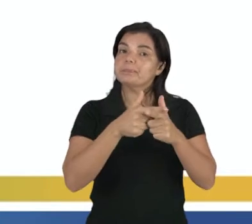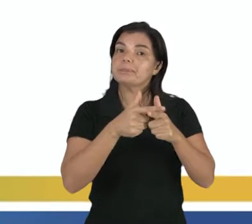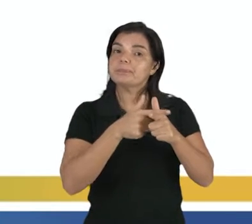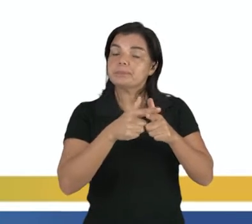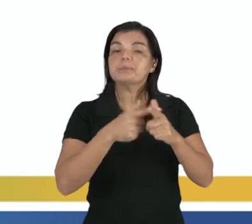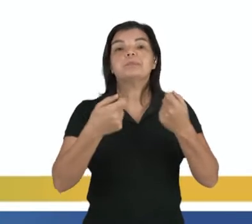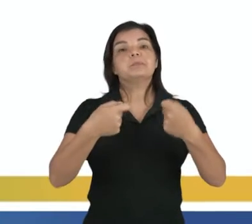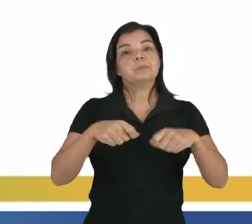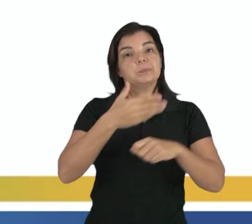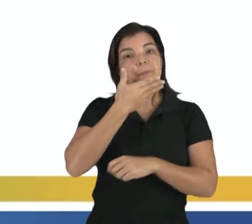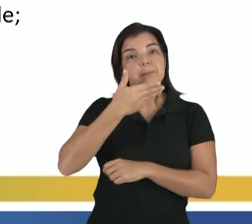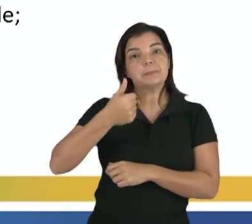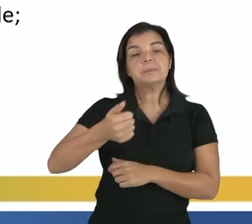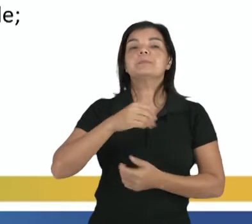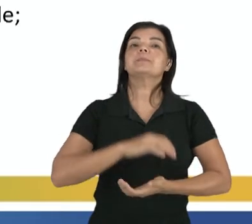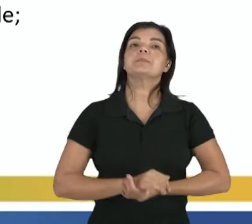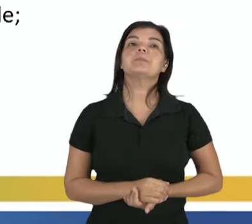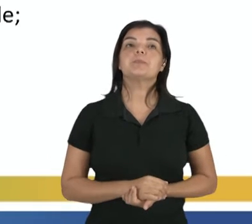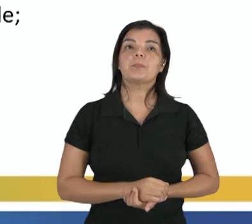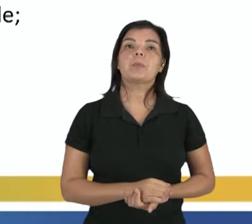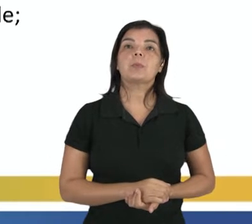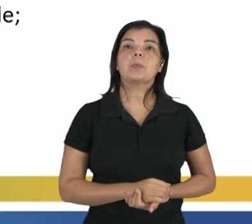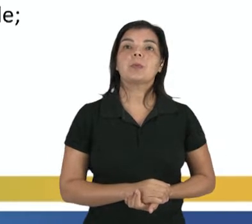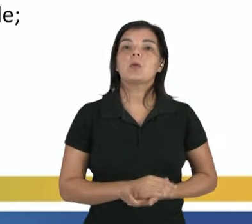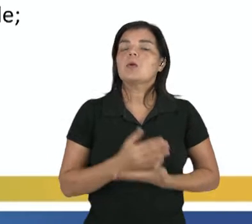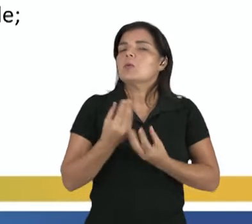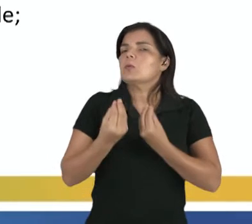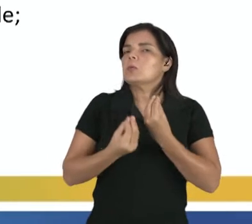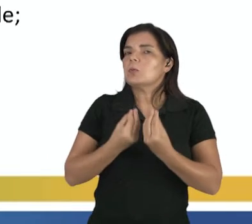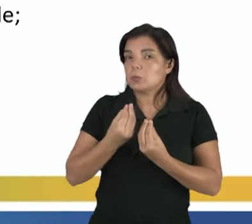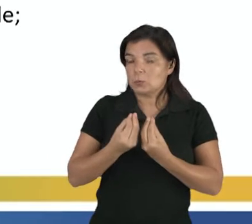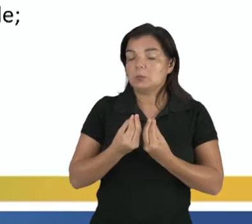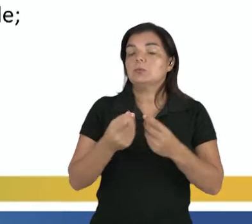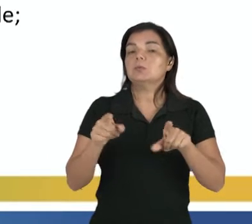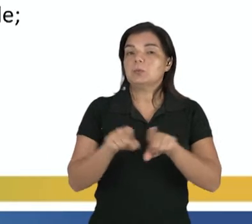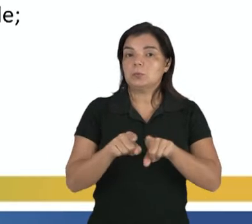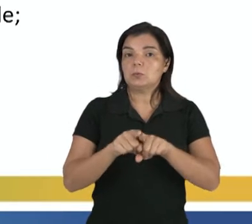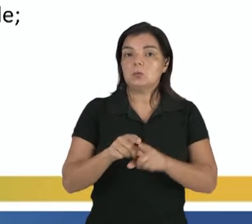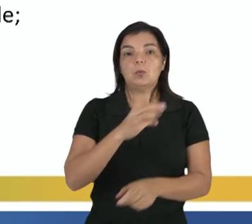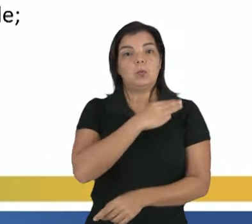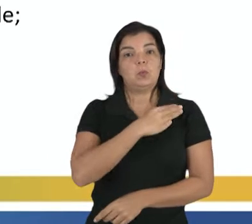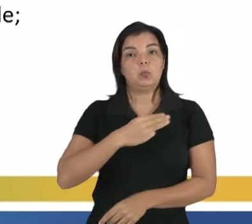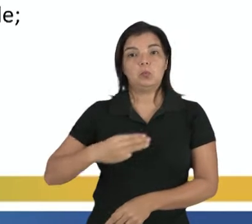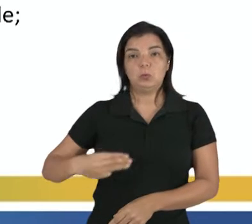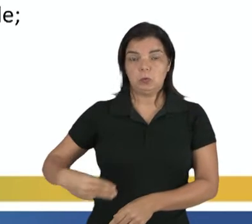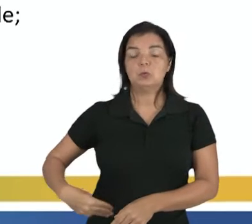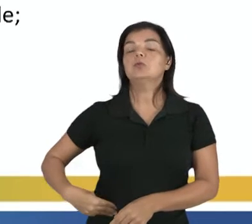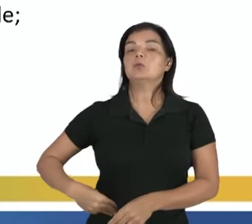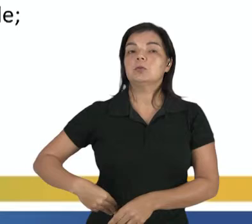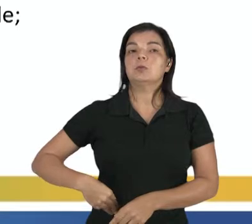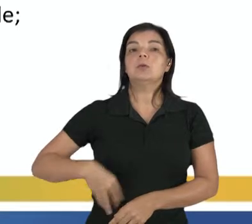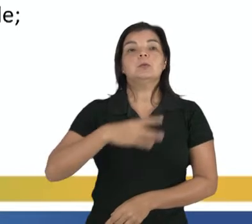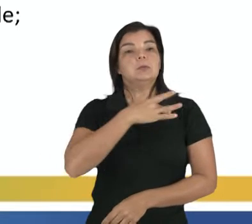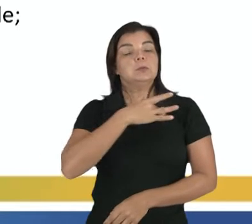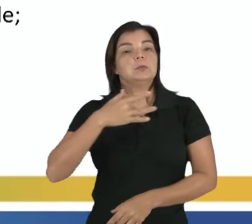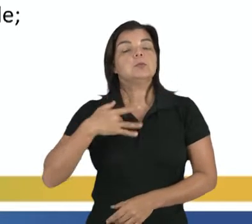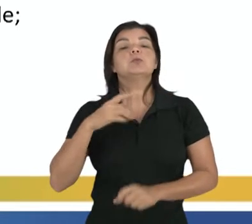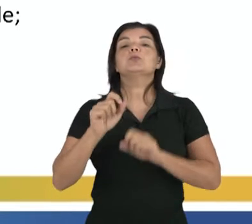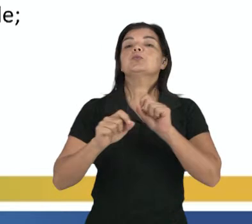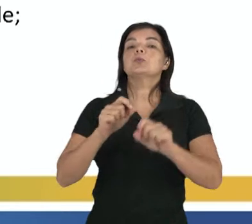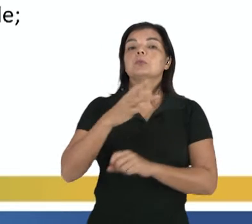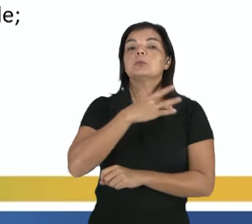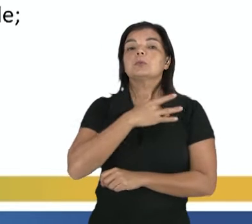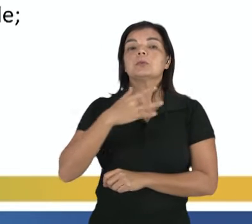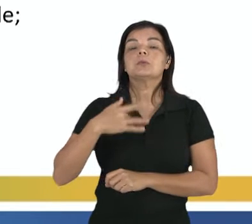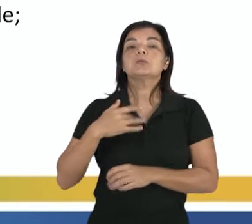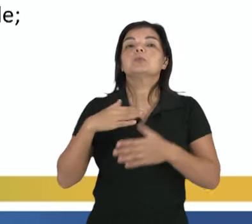e que precisa de melhorias. Então, de acordo com o Ministério da Saúde, o que é a saúde e o que